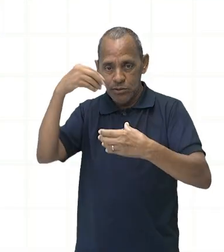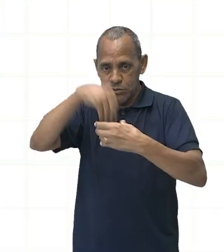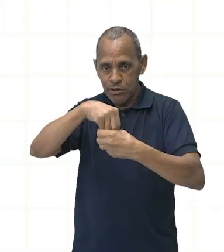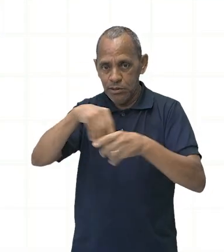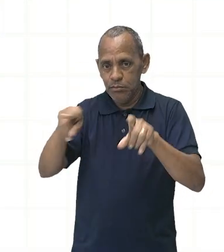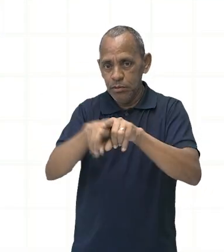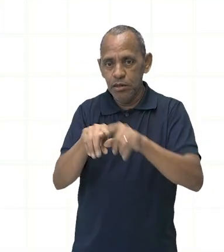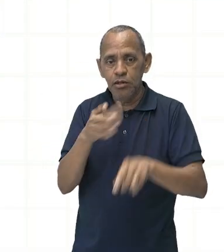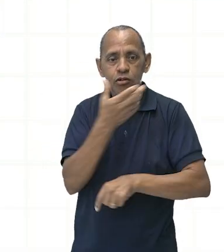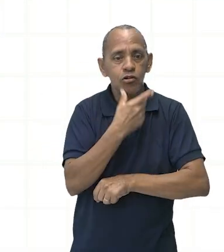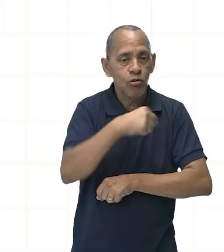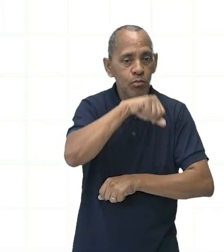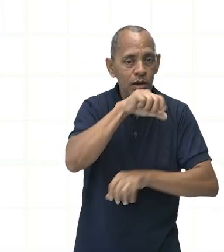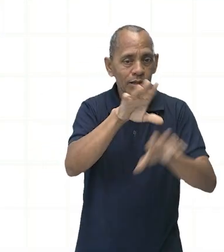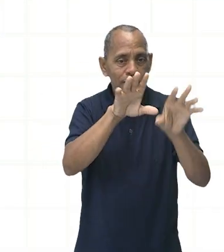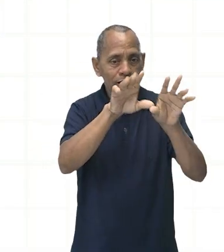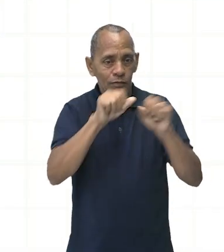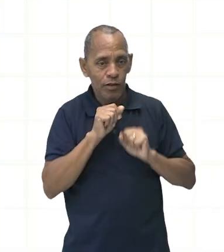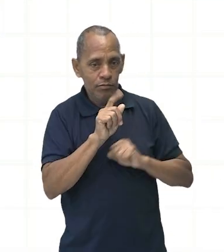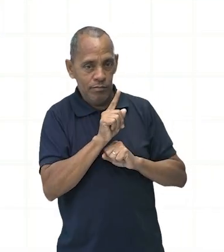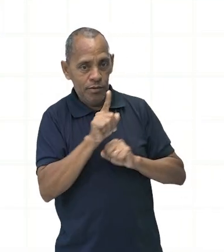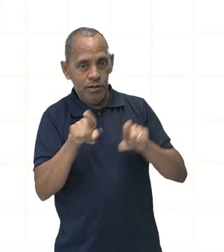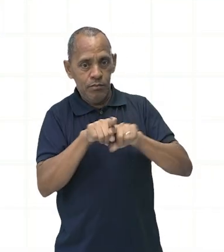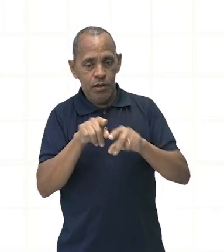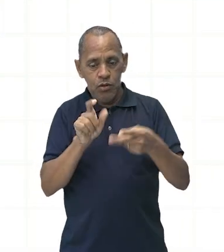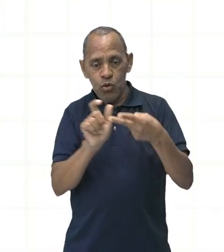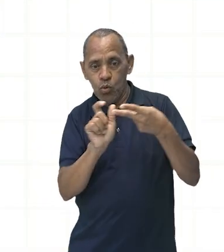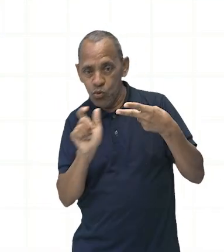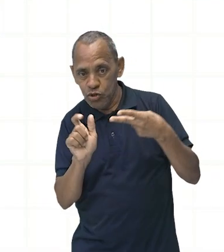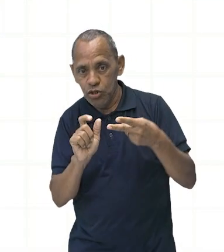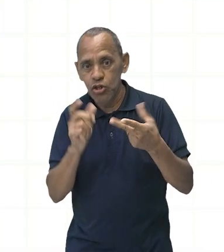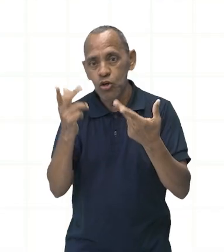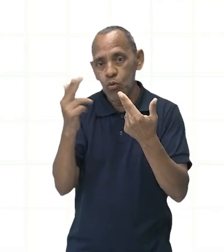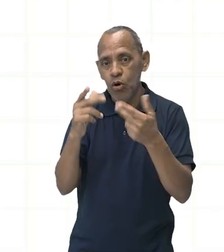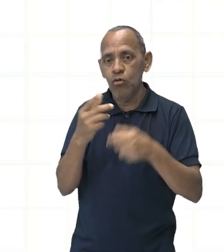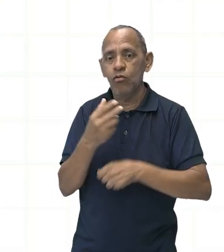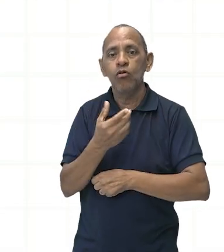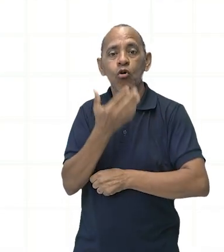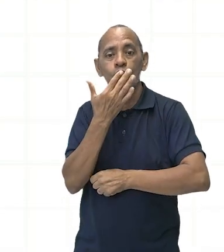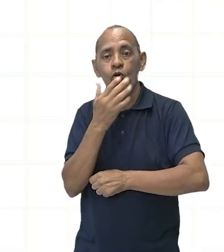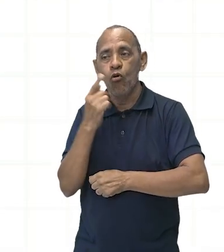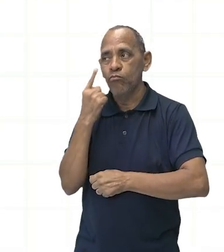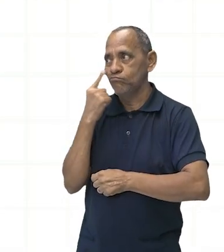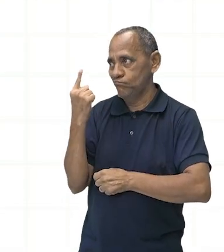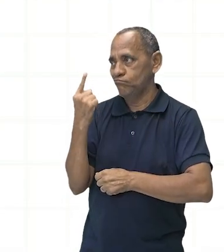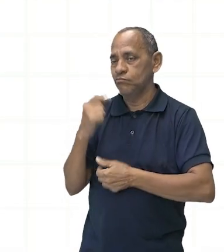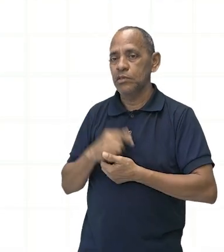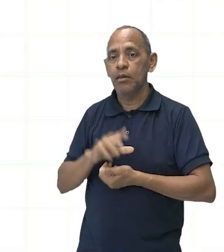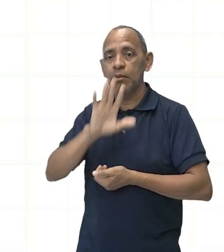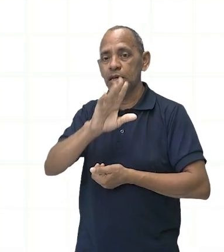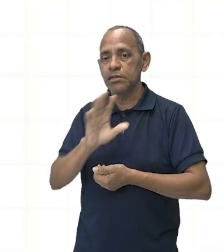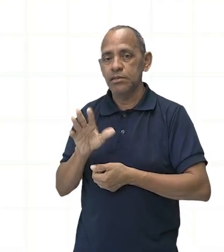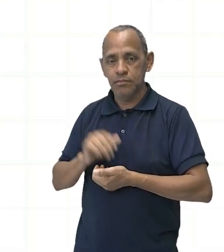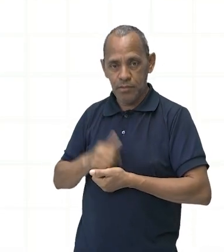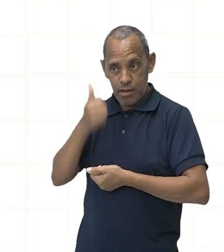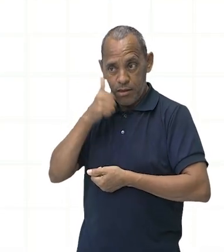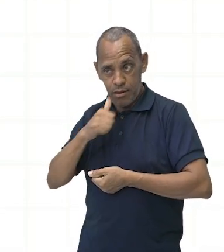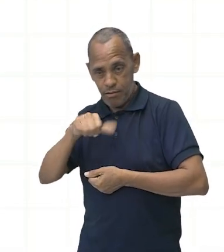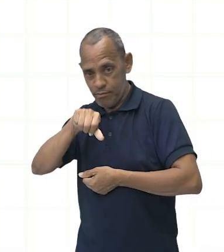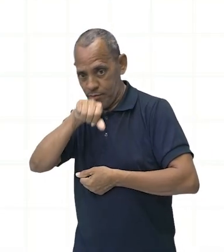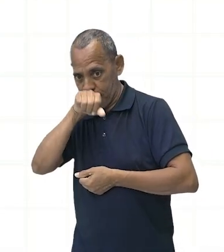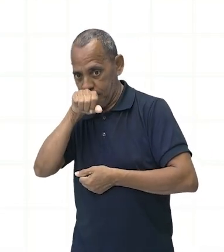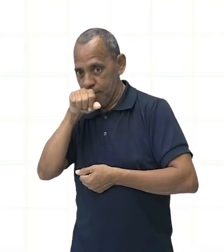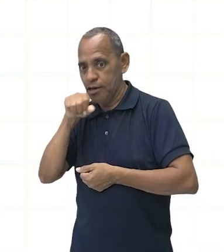informações. Pai não afetado tem o gene igual, vejam a coloração. Já a mãe portadora apresenta nos seus